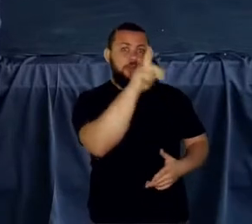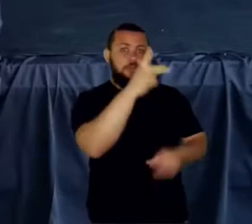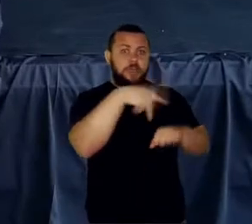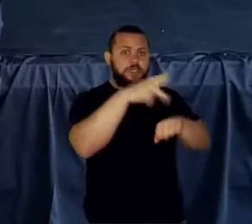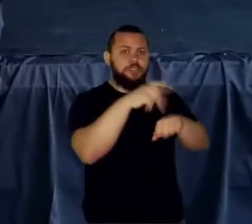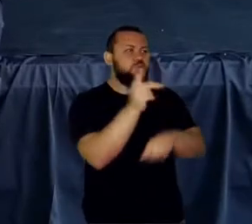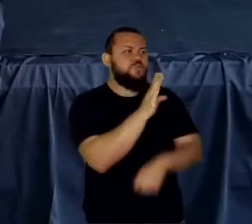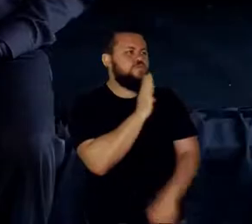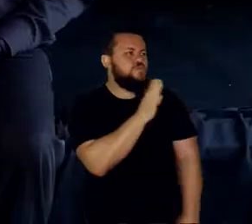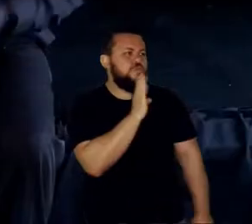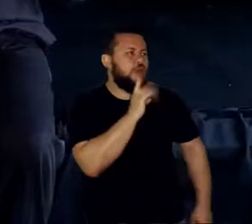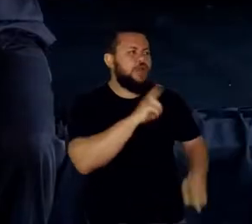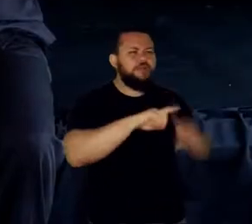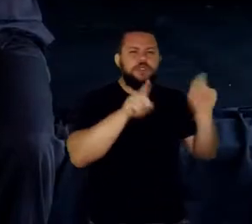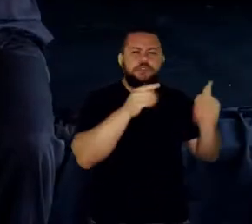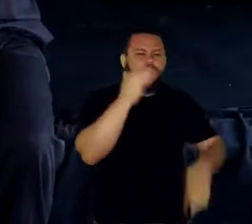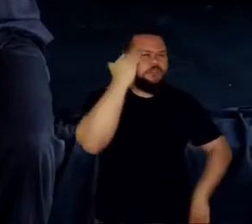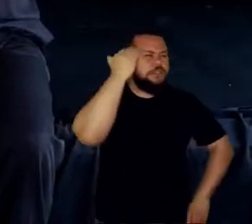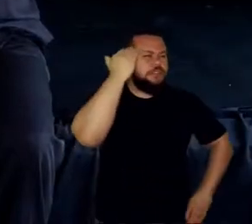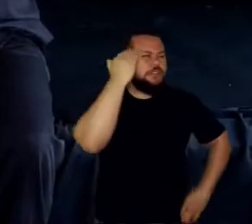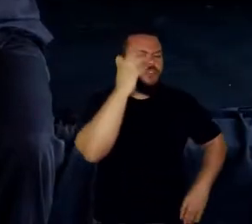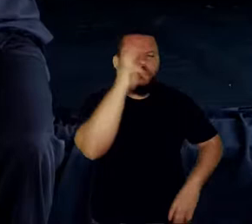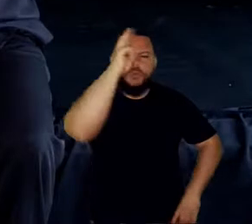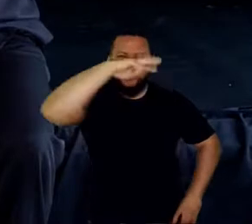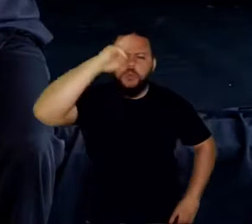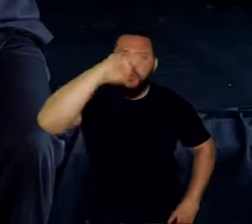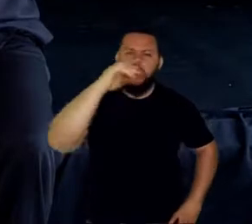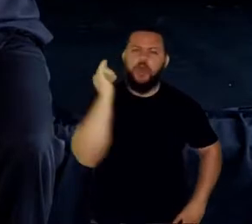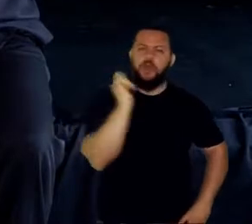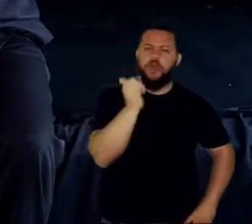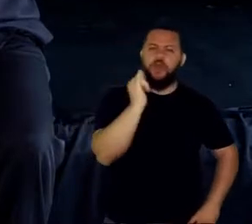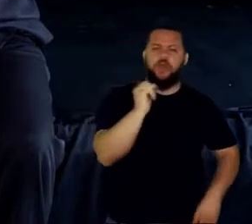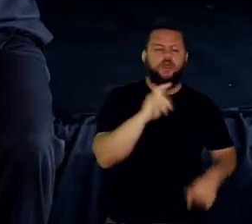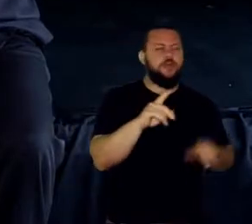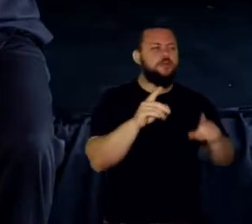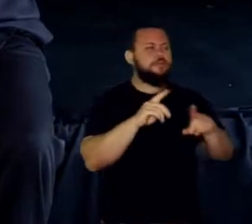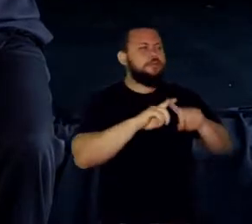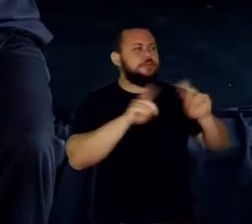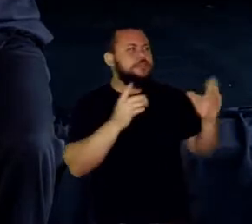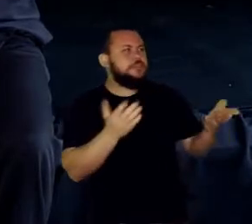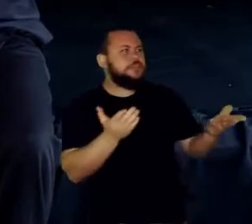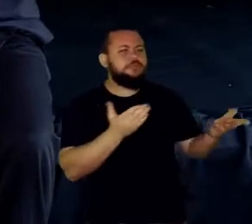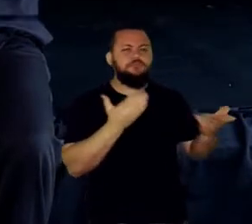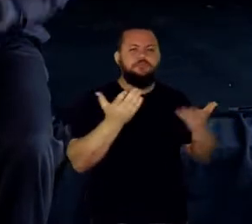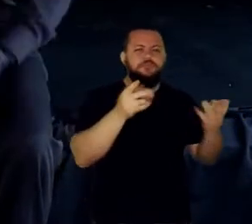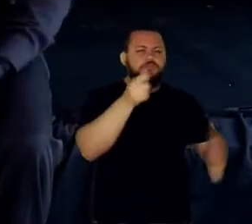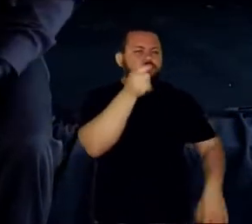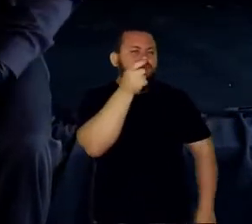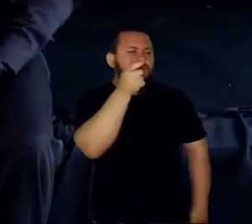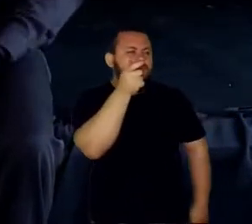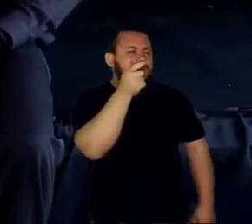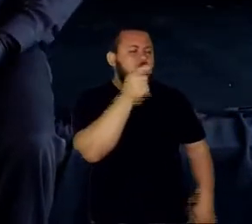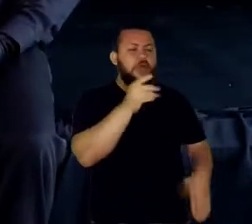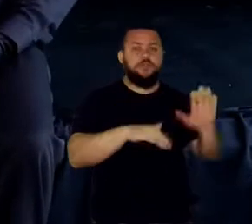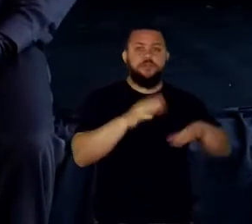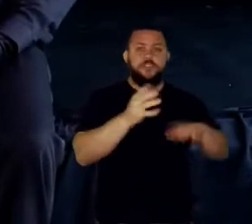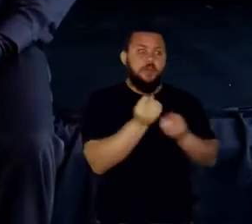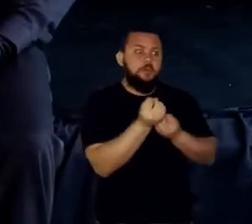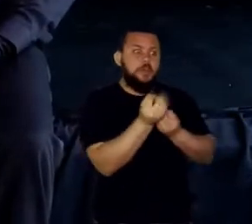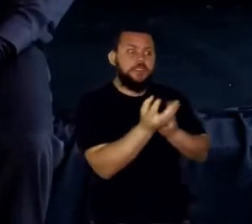a história também. Uhum. Então, eles entendiam a história, eles entendiam a mensagem, né?